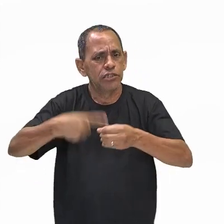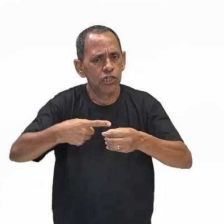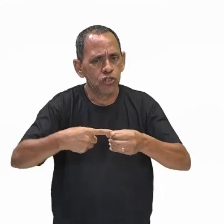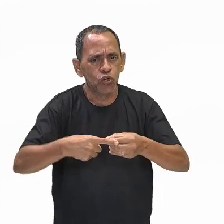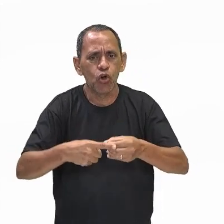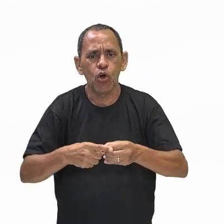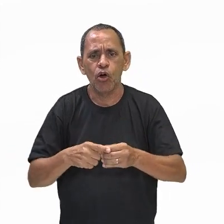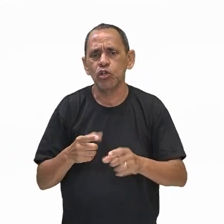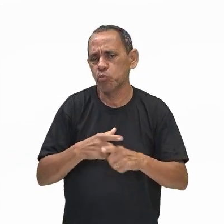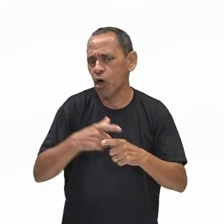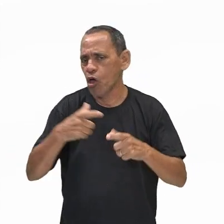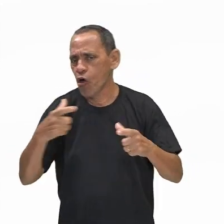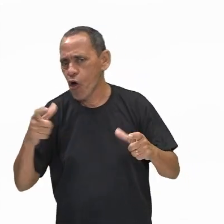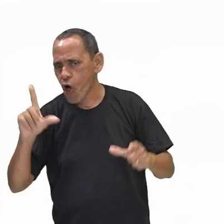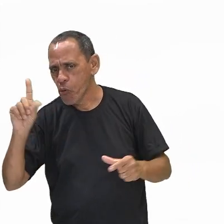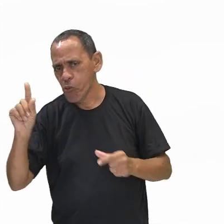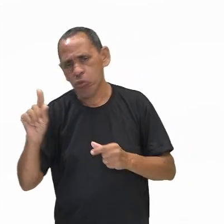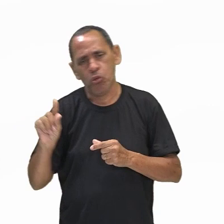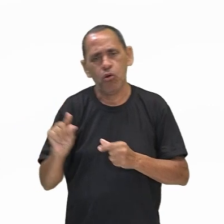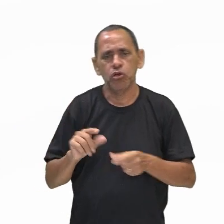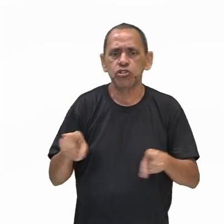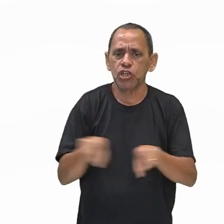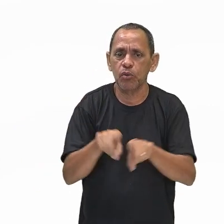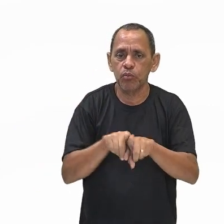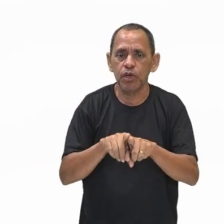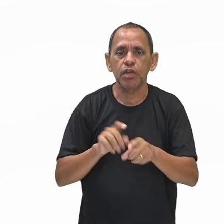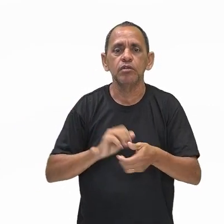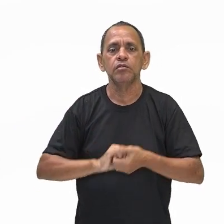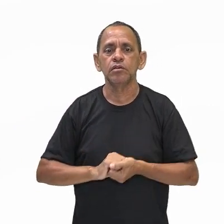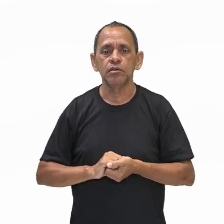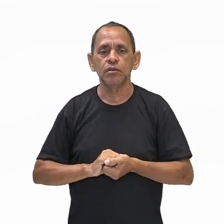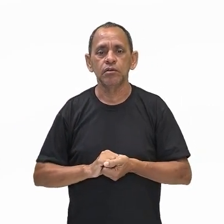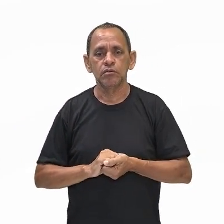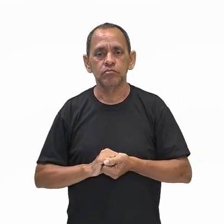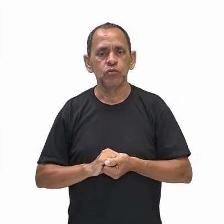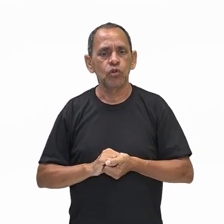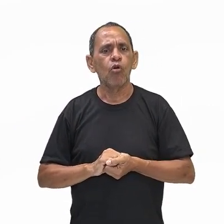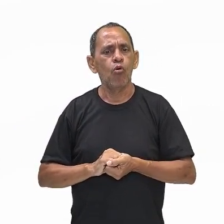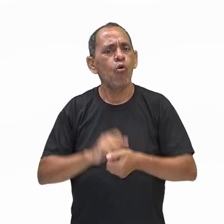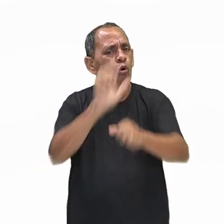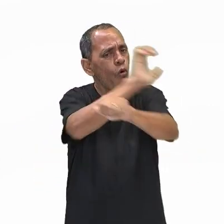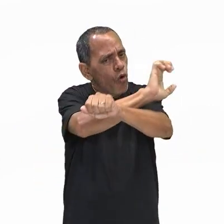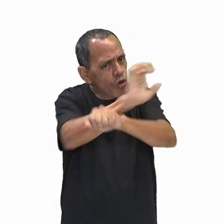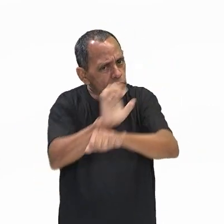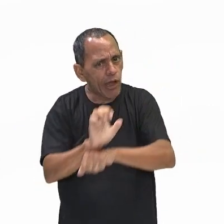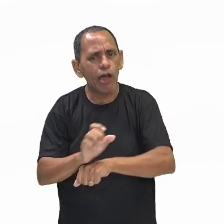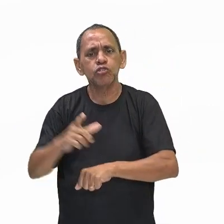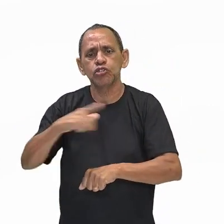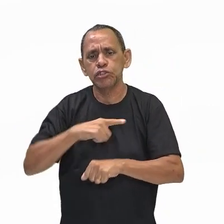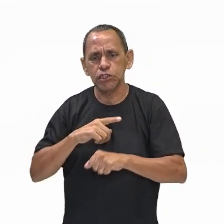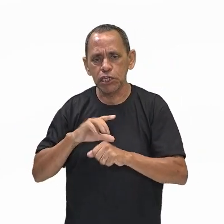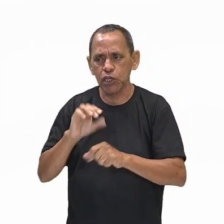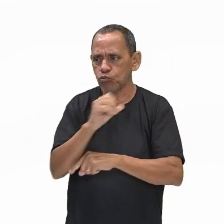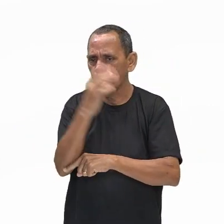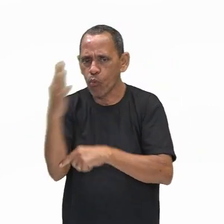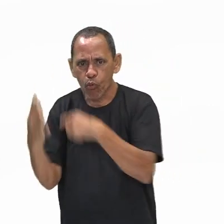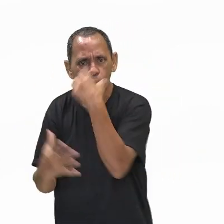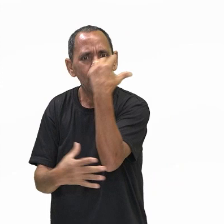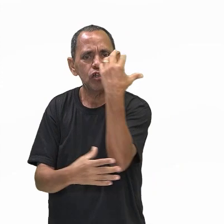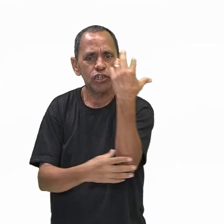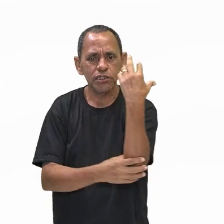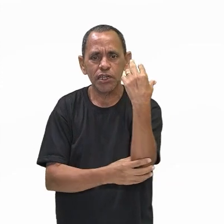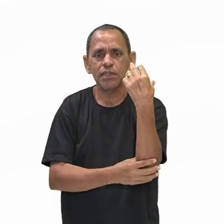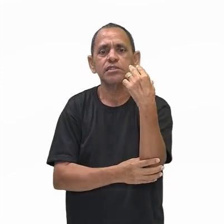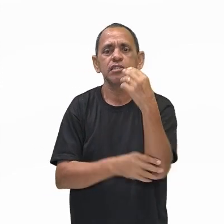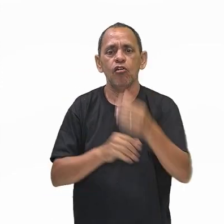menores, justamente porque o nosso estado ele é composto por uma vegetação densa da floresta amazônica. Então,